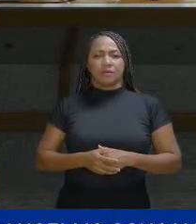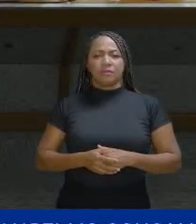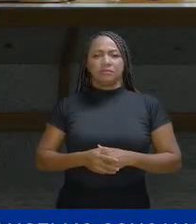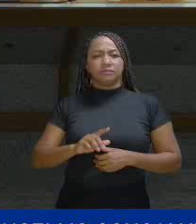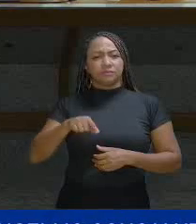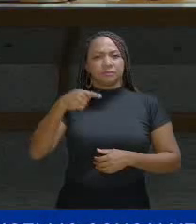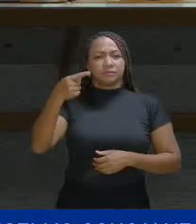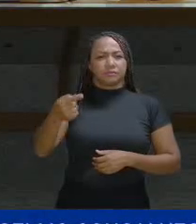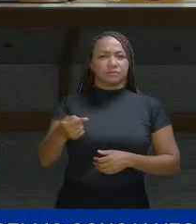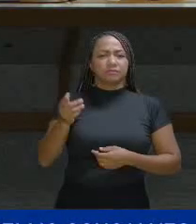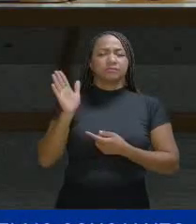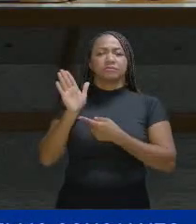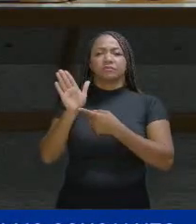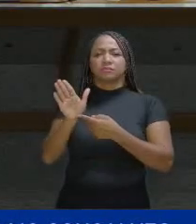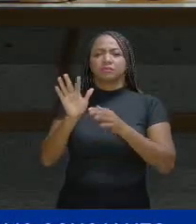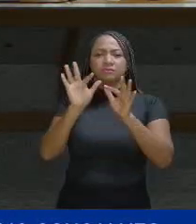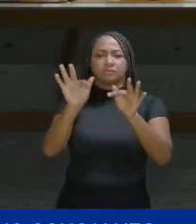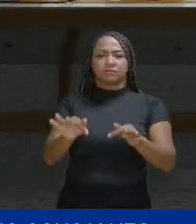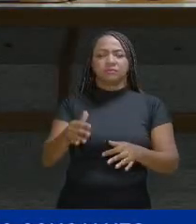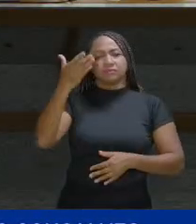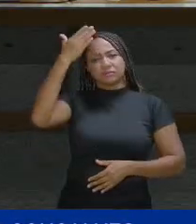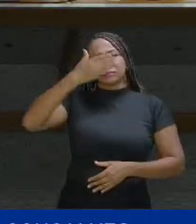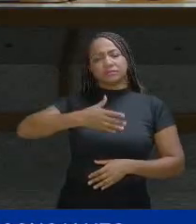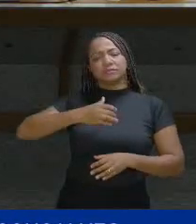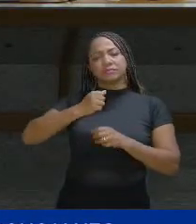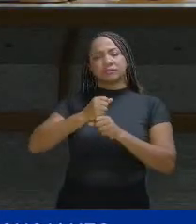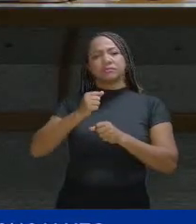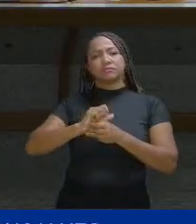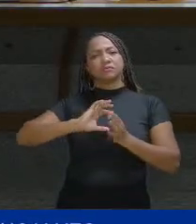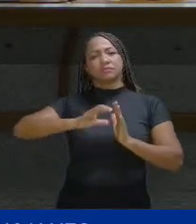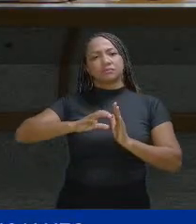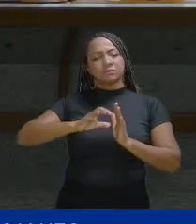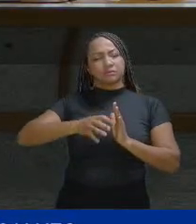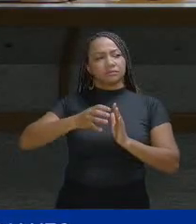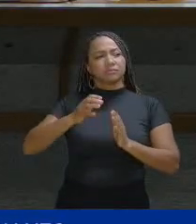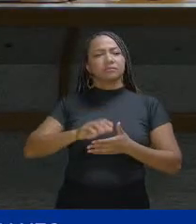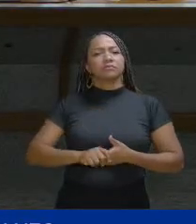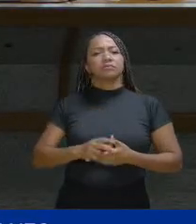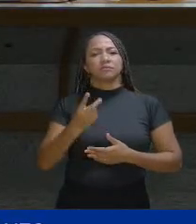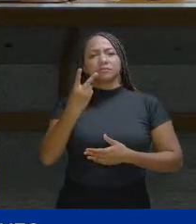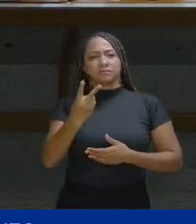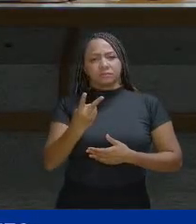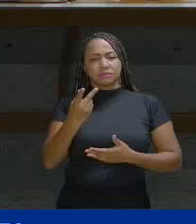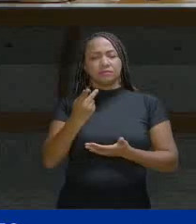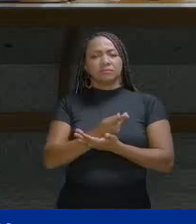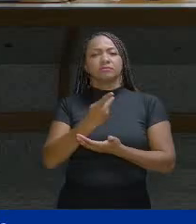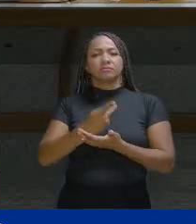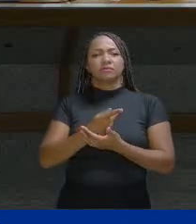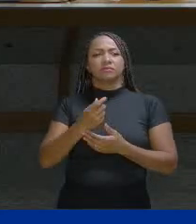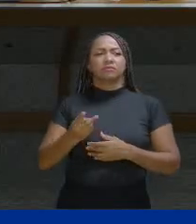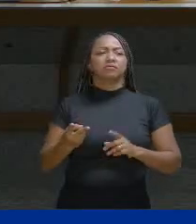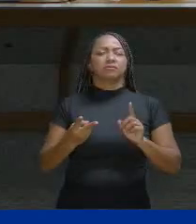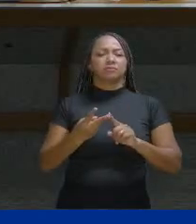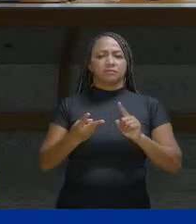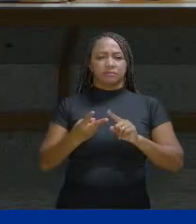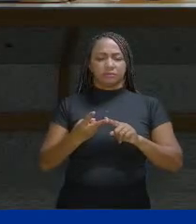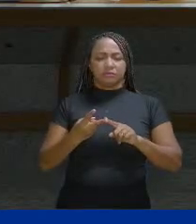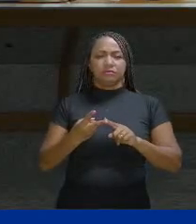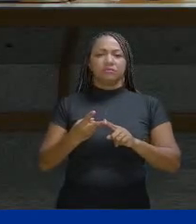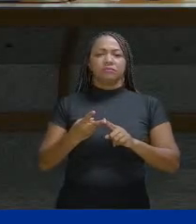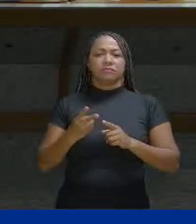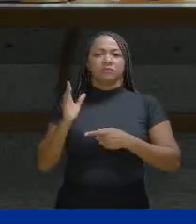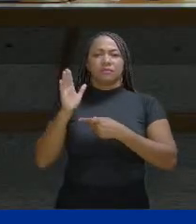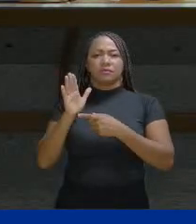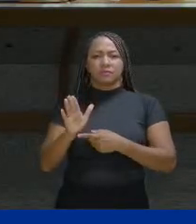após a Foco na parte apresentação central da final da mesa. prestação de contas do partido, restaram somente duas A falhas. palavra, procurador A regional primeira eleitoral, concernente à doutor